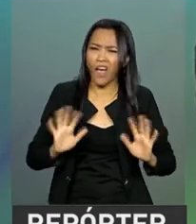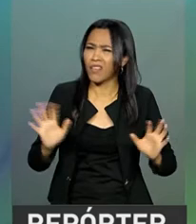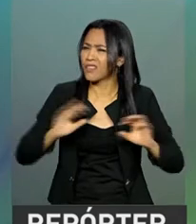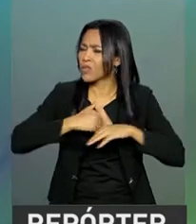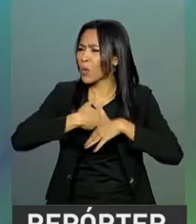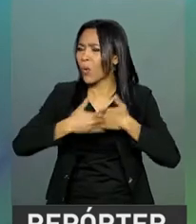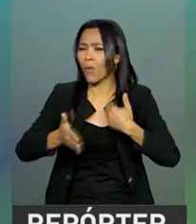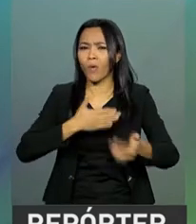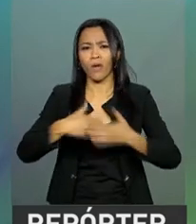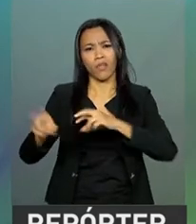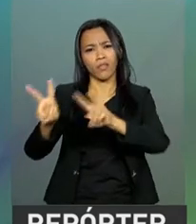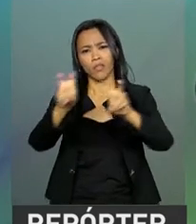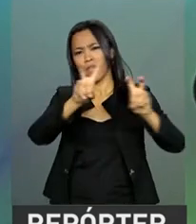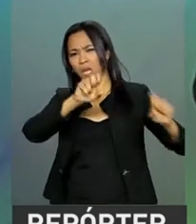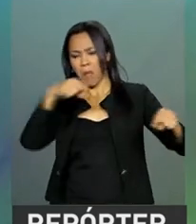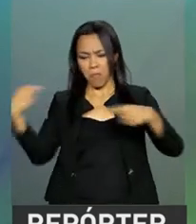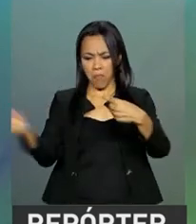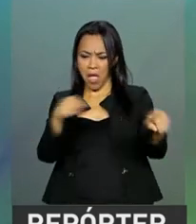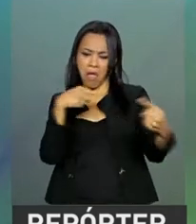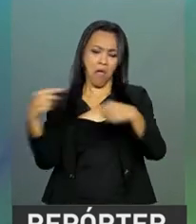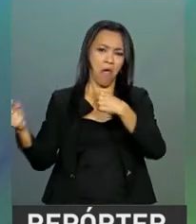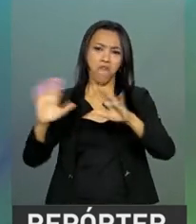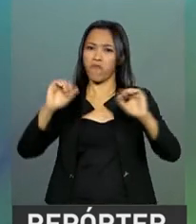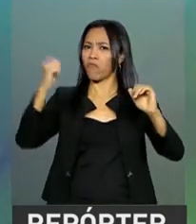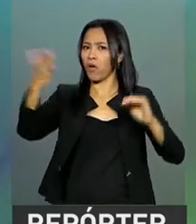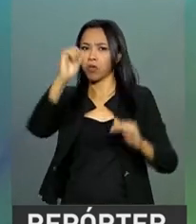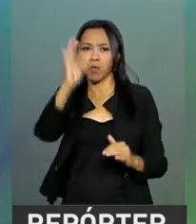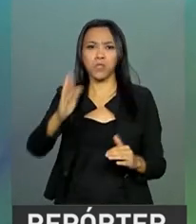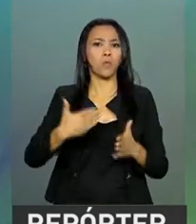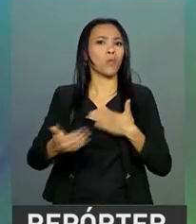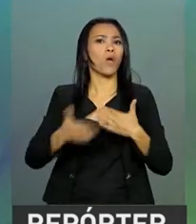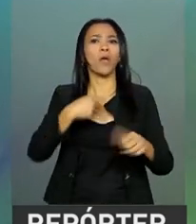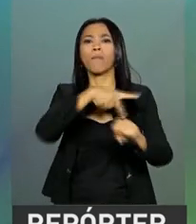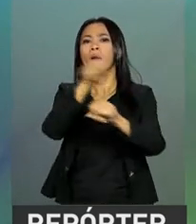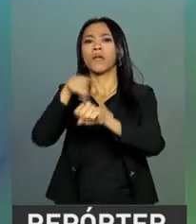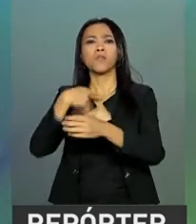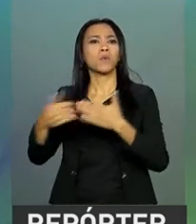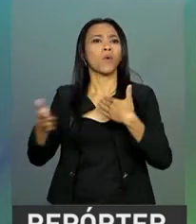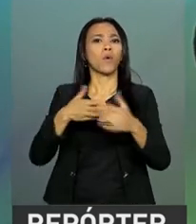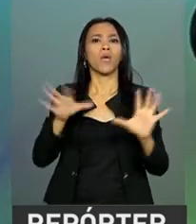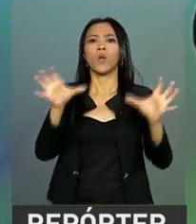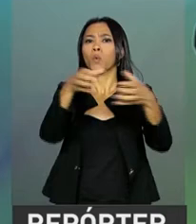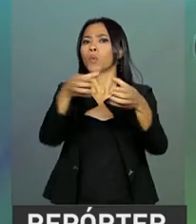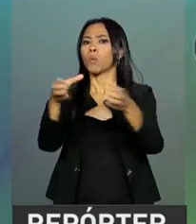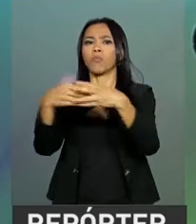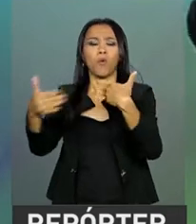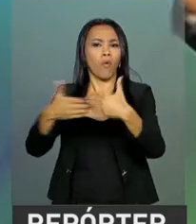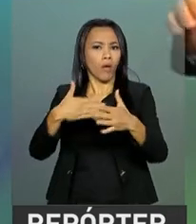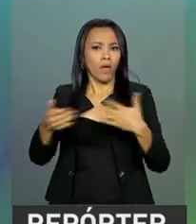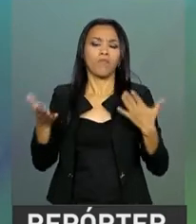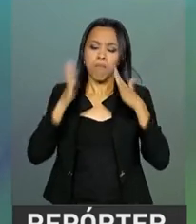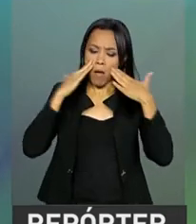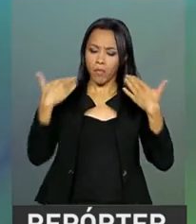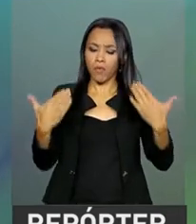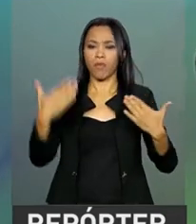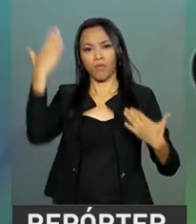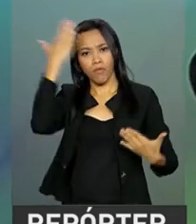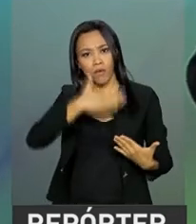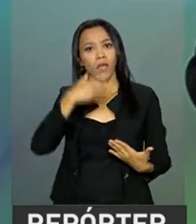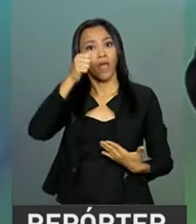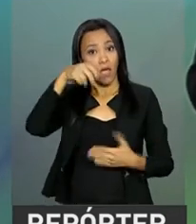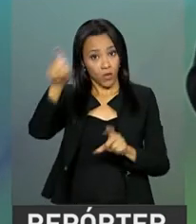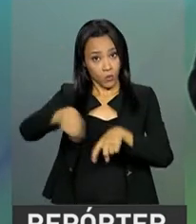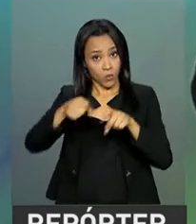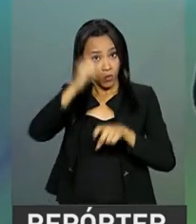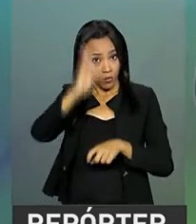embate fora do brasil com quem quer que seja com qualquer país com qualquer entidade de mostrar que a agricultura brasileira é